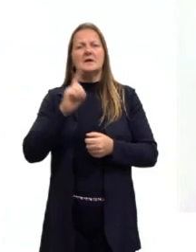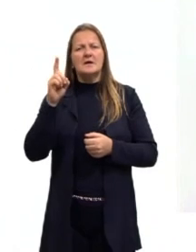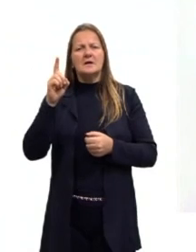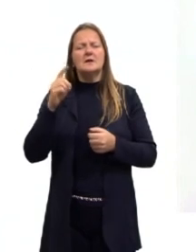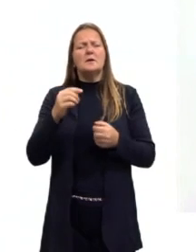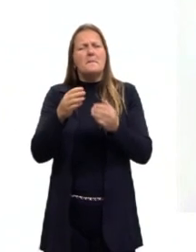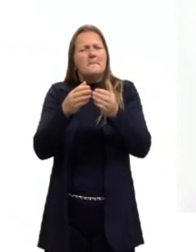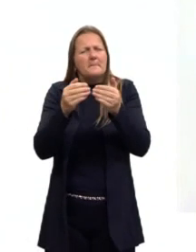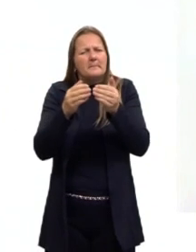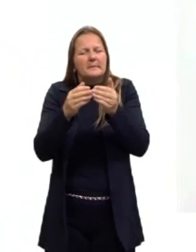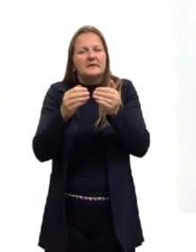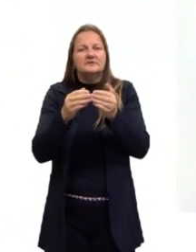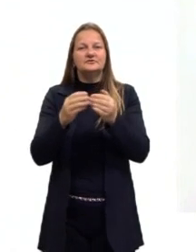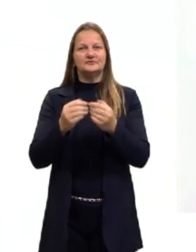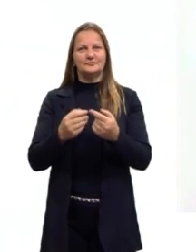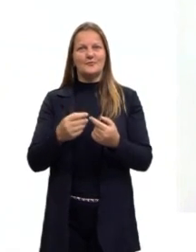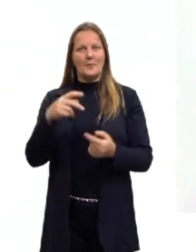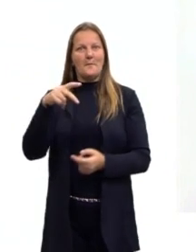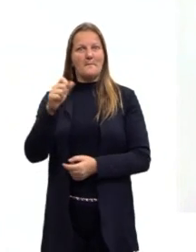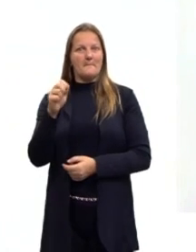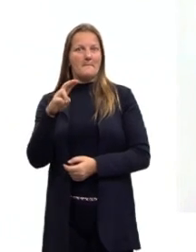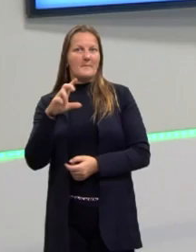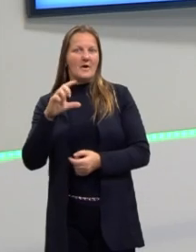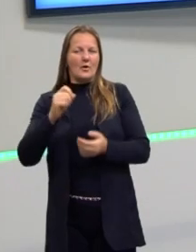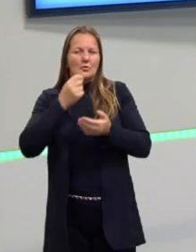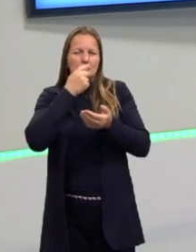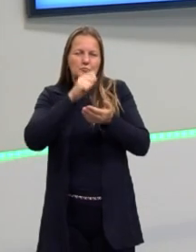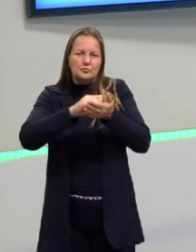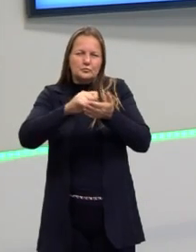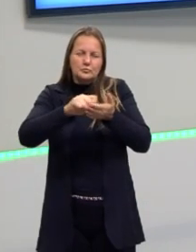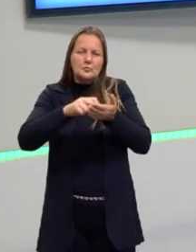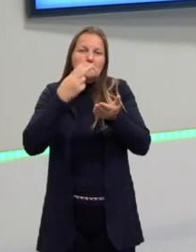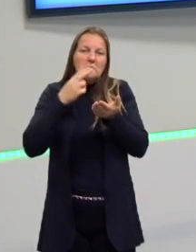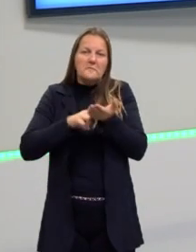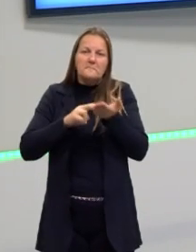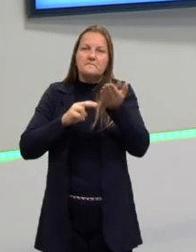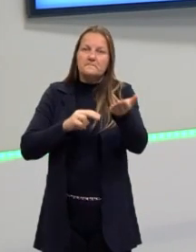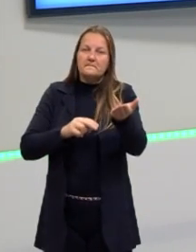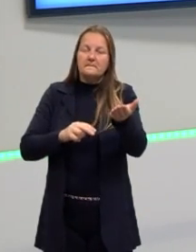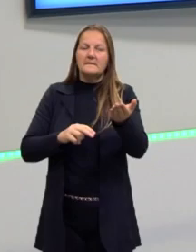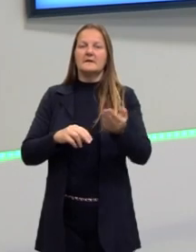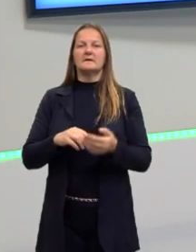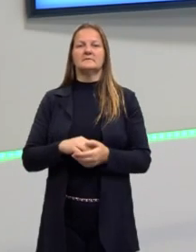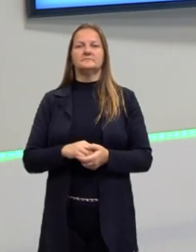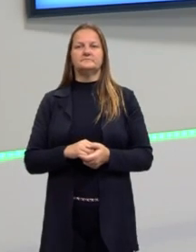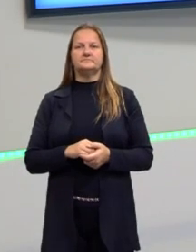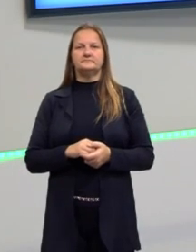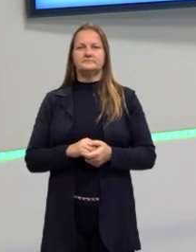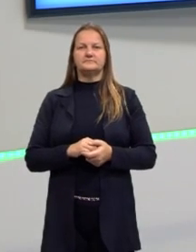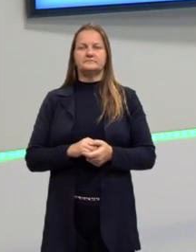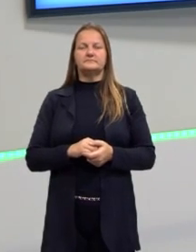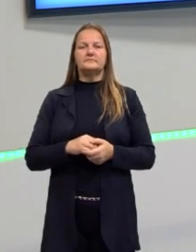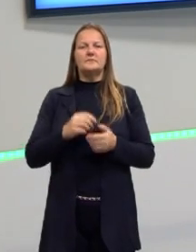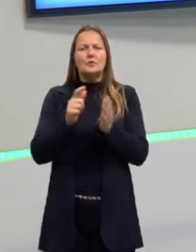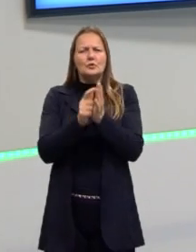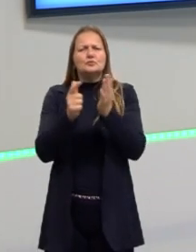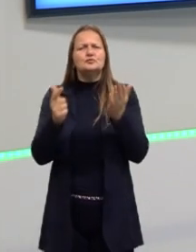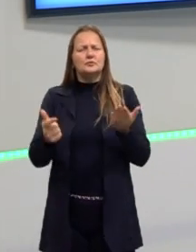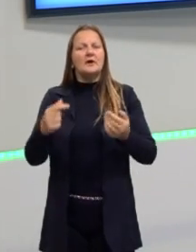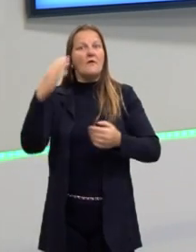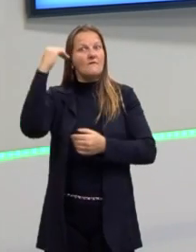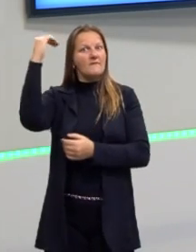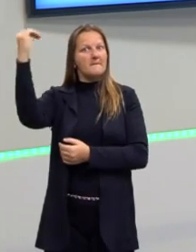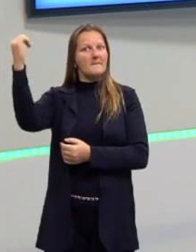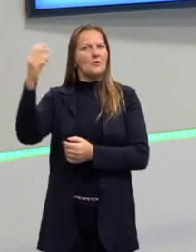pediu a Paulo escreveu uma carta na verdade né para o jornal muito famoso